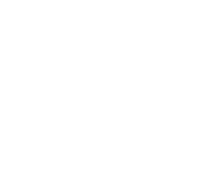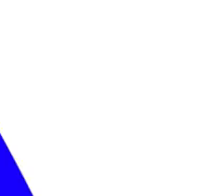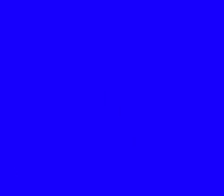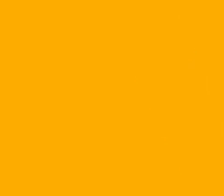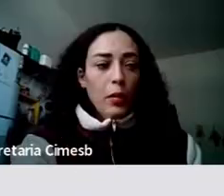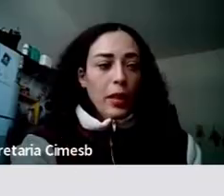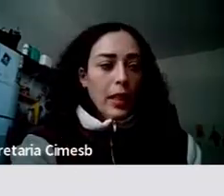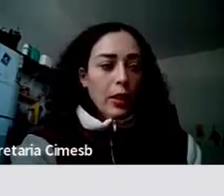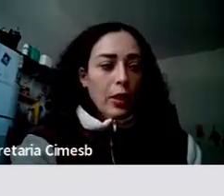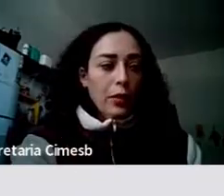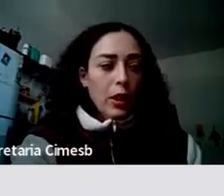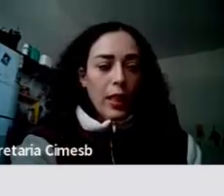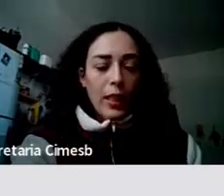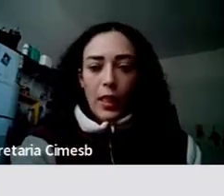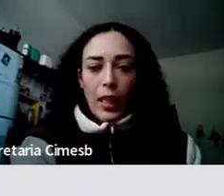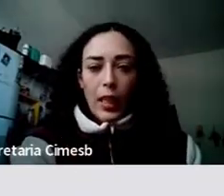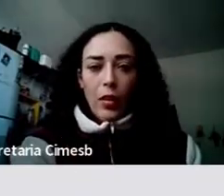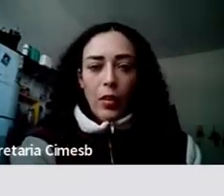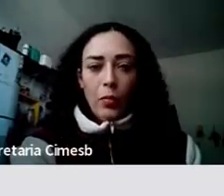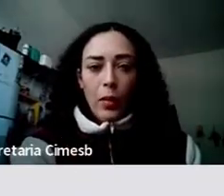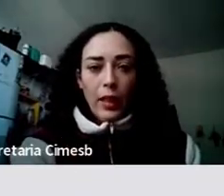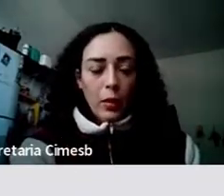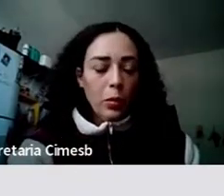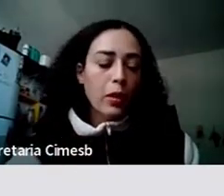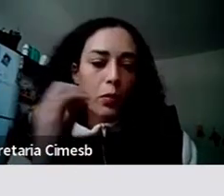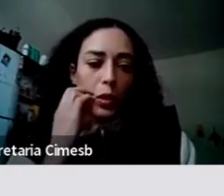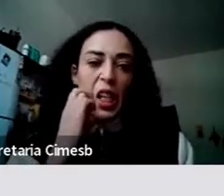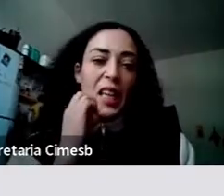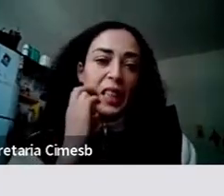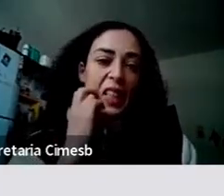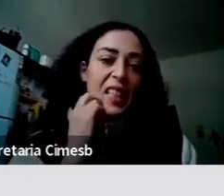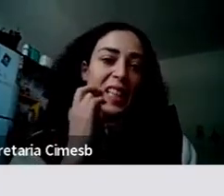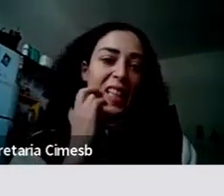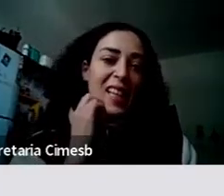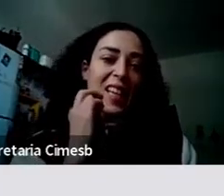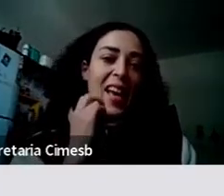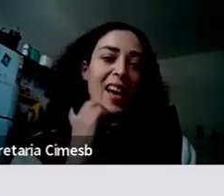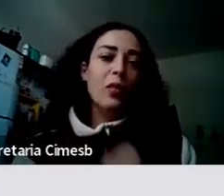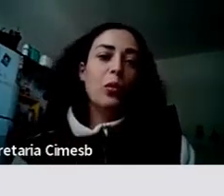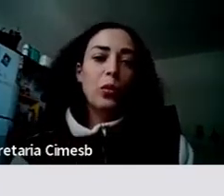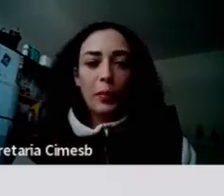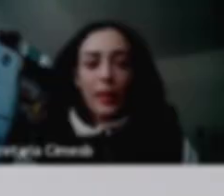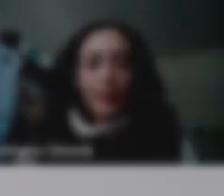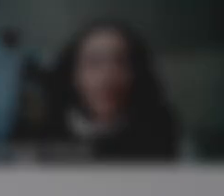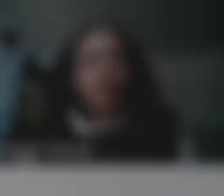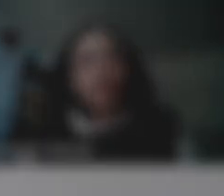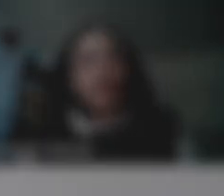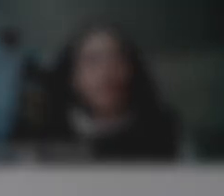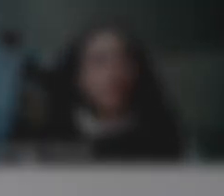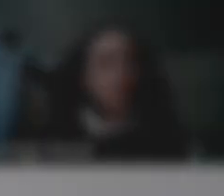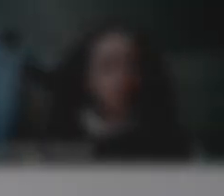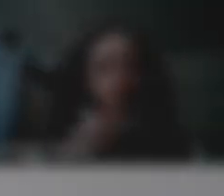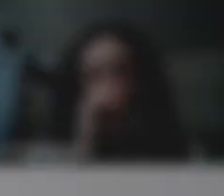comunicação. E aí, eu queria dividir aqui uma leitura com vocês, que é o Despertar